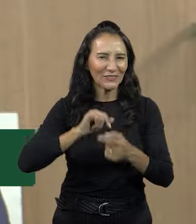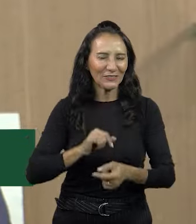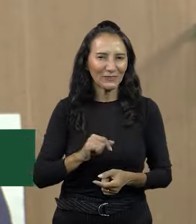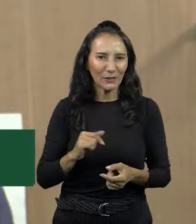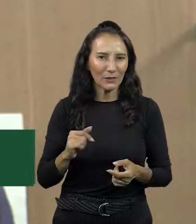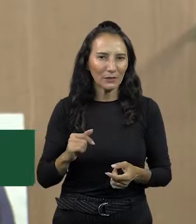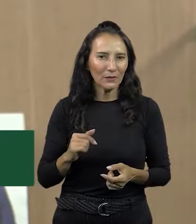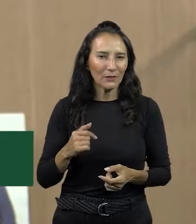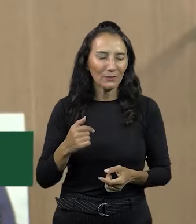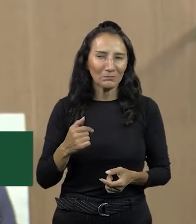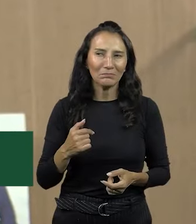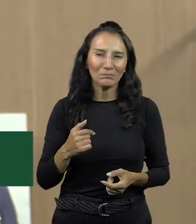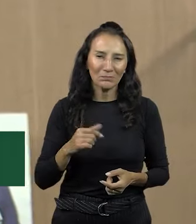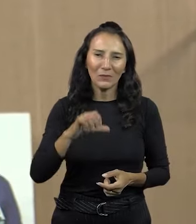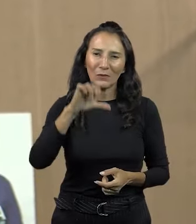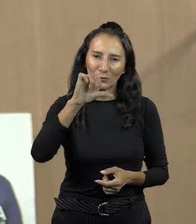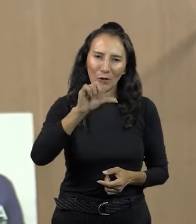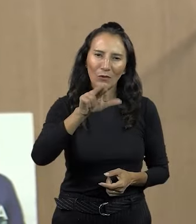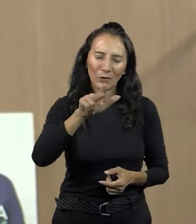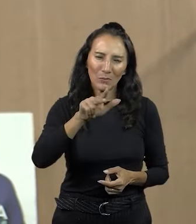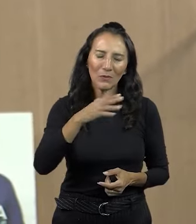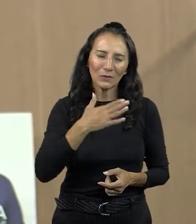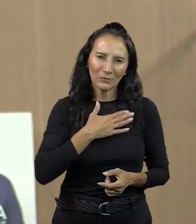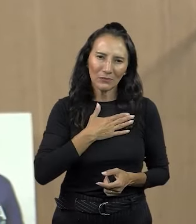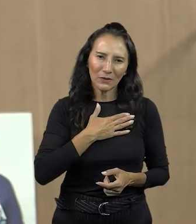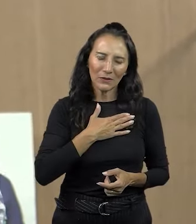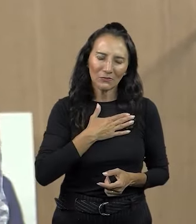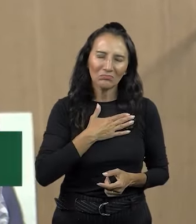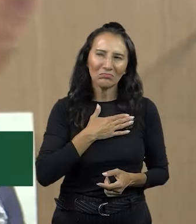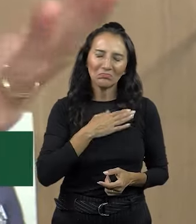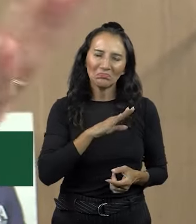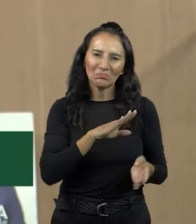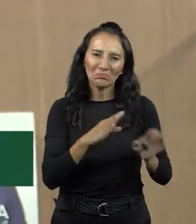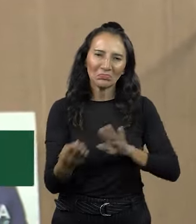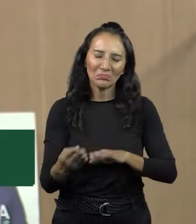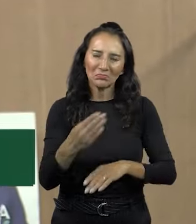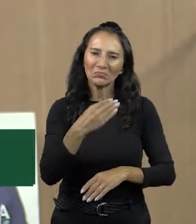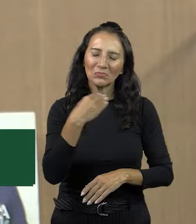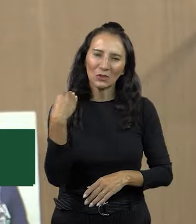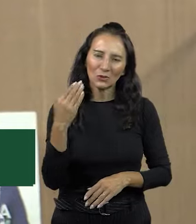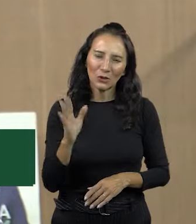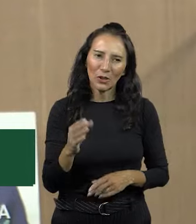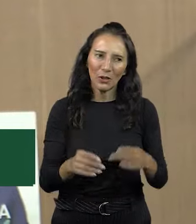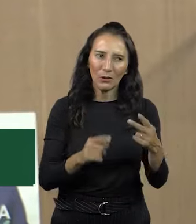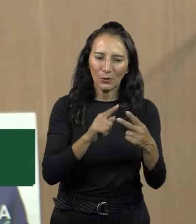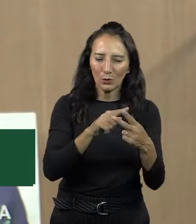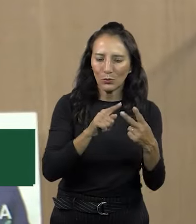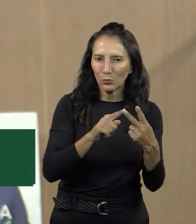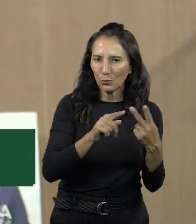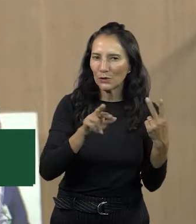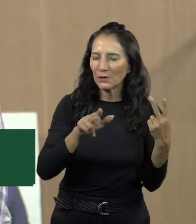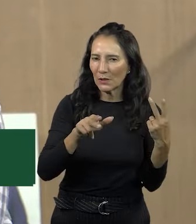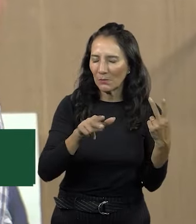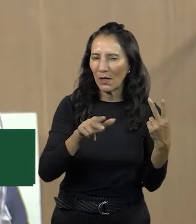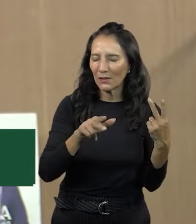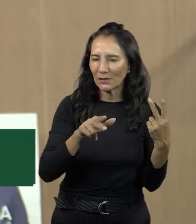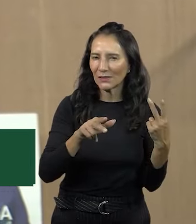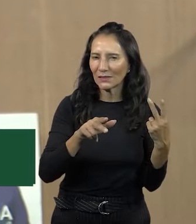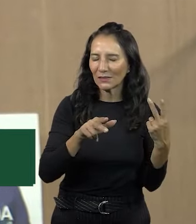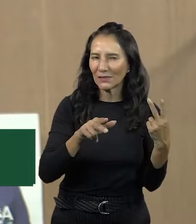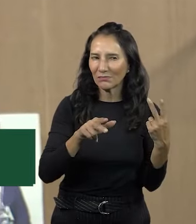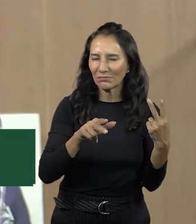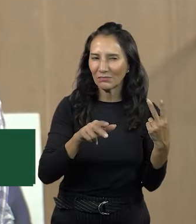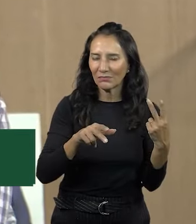já sepulte nove irmãos meus Mas duas irmãs Fátima e a Luciana então